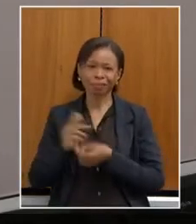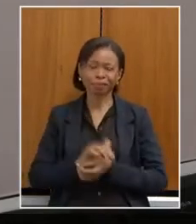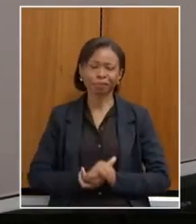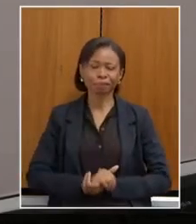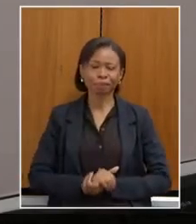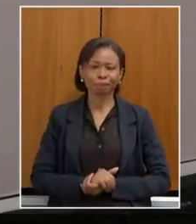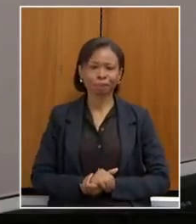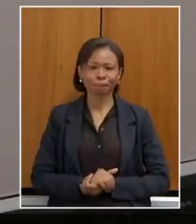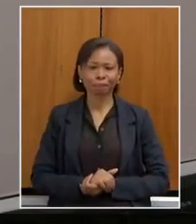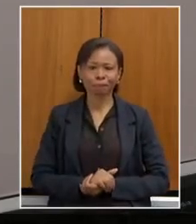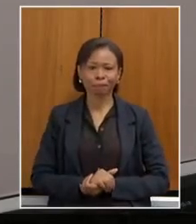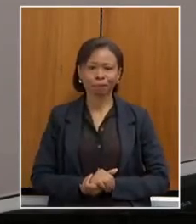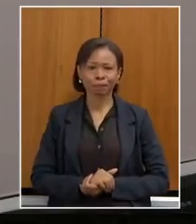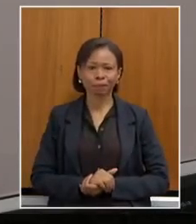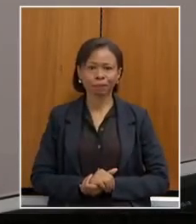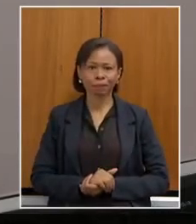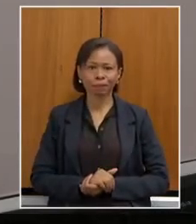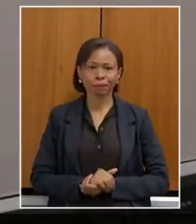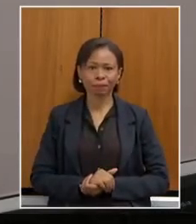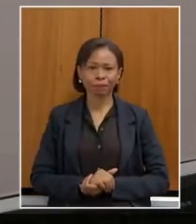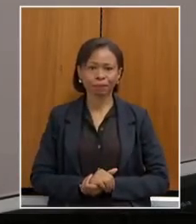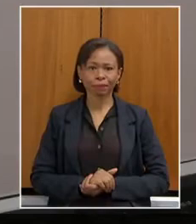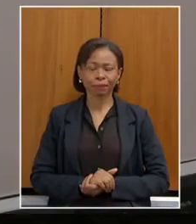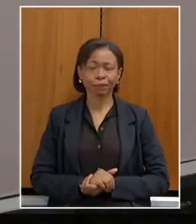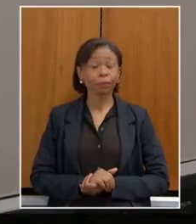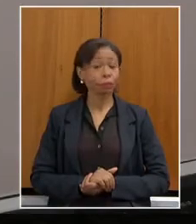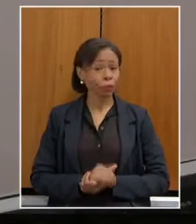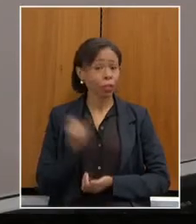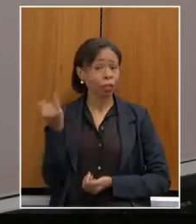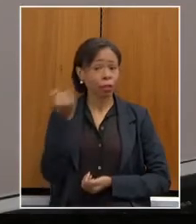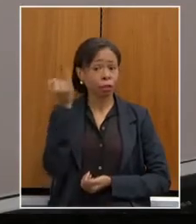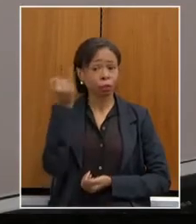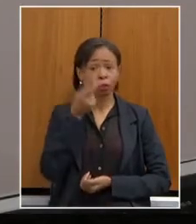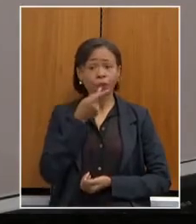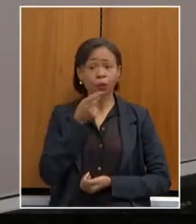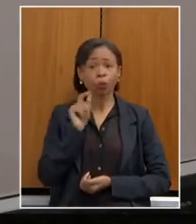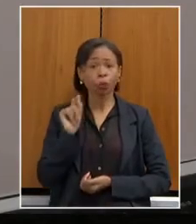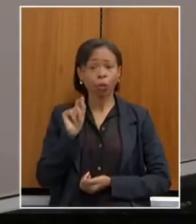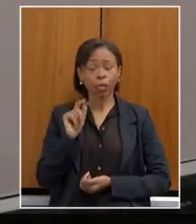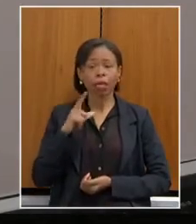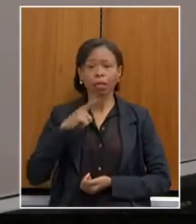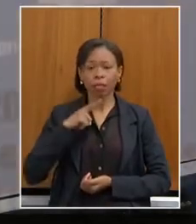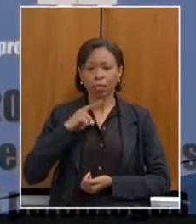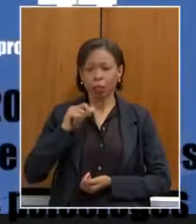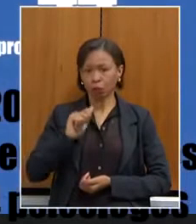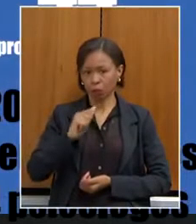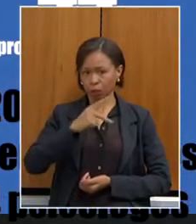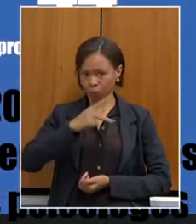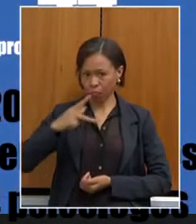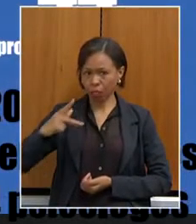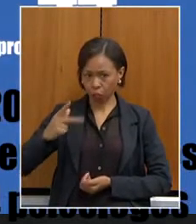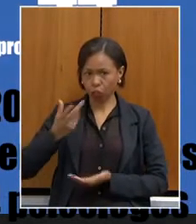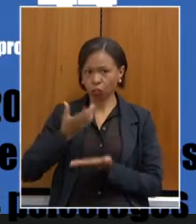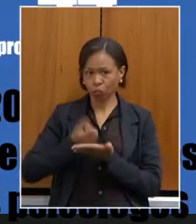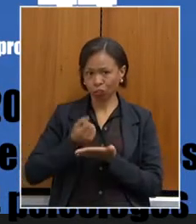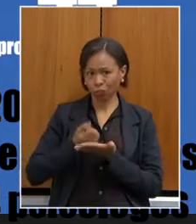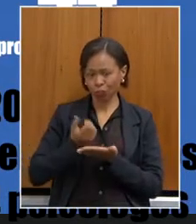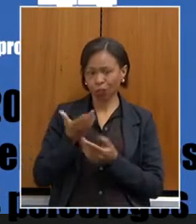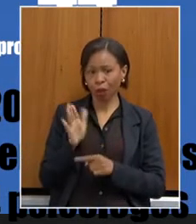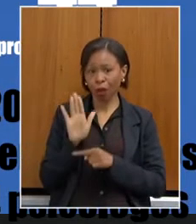favor, o próximo. Saúde digital. Só é importante dizer que nós temos um aplicativo, desde o ano passado, de atendimento online.